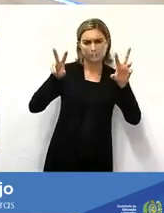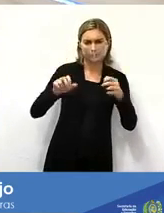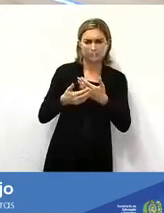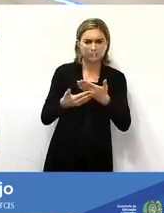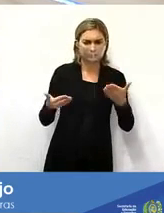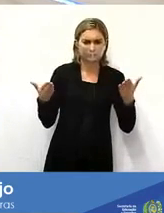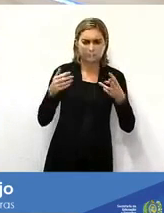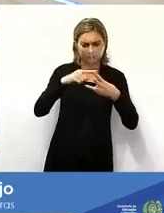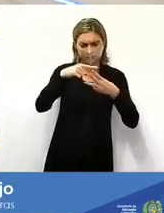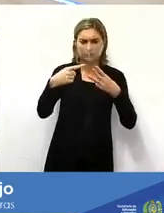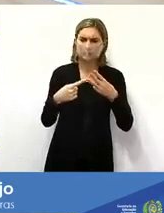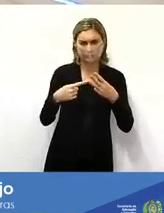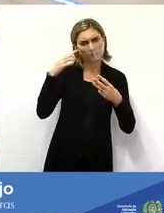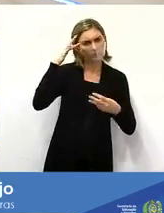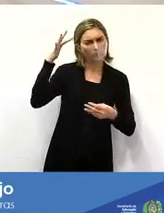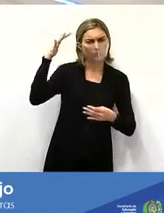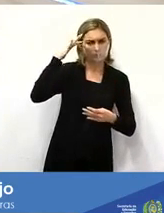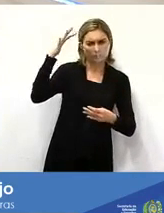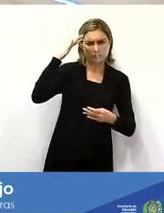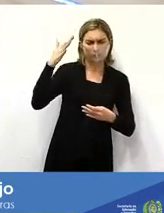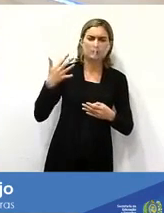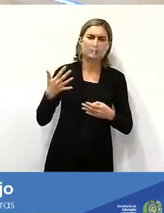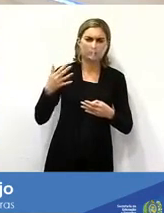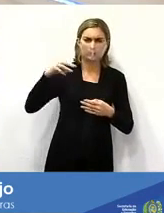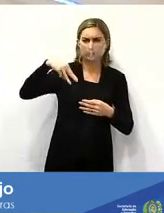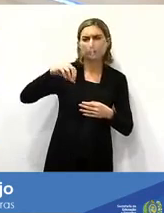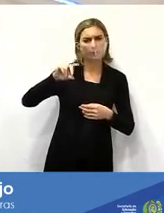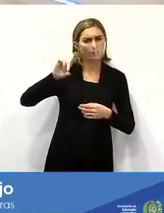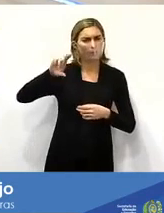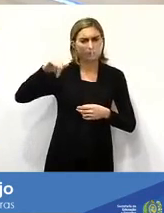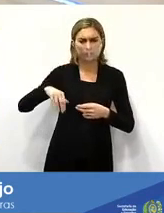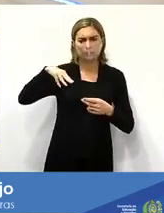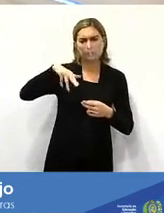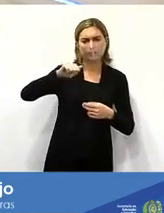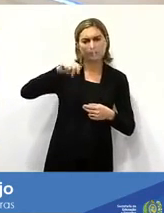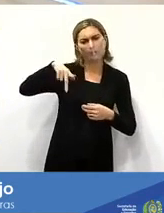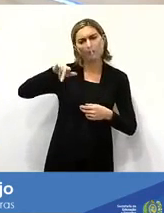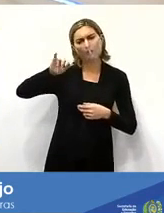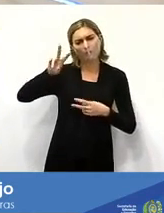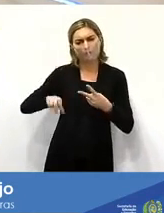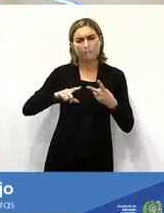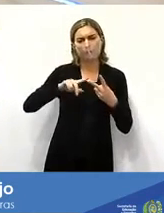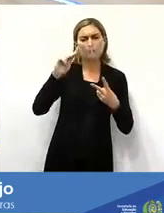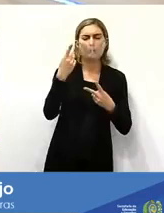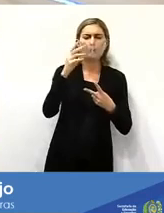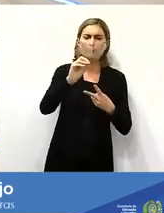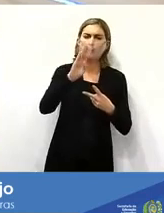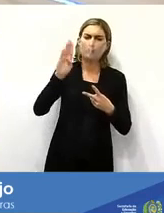sobre três pensadores modernos, Maquiavel, Hobbes